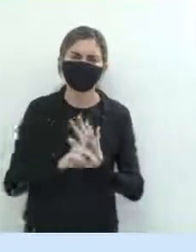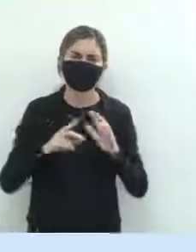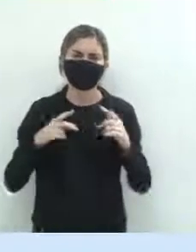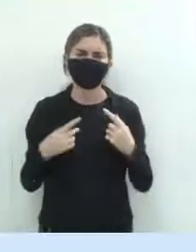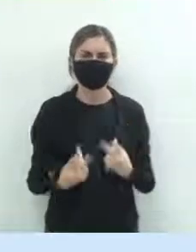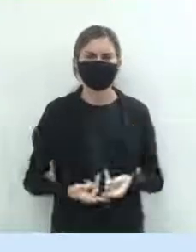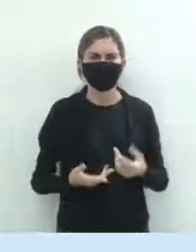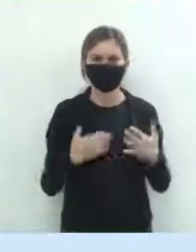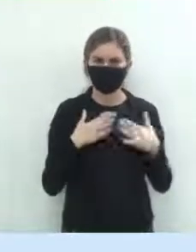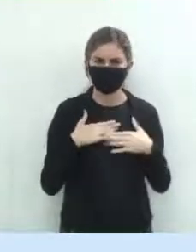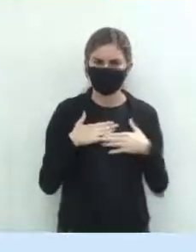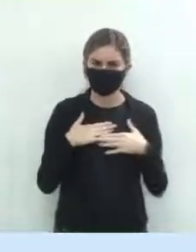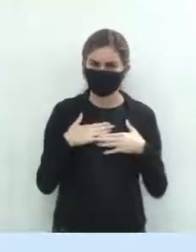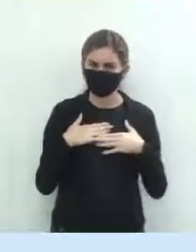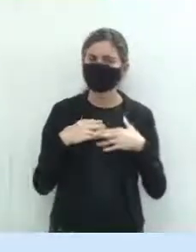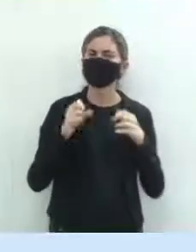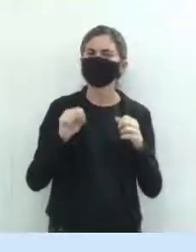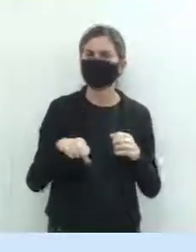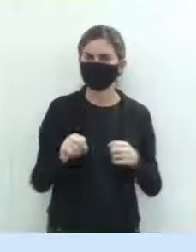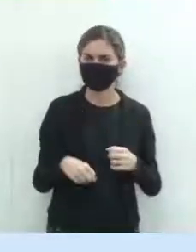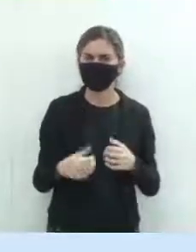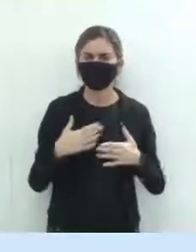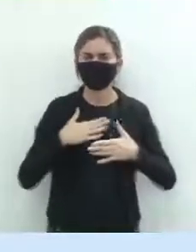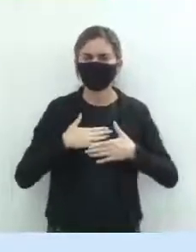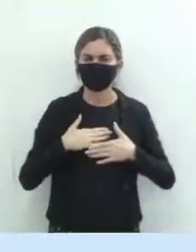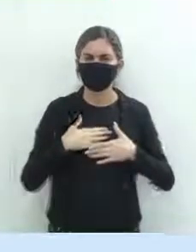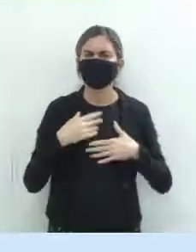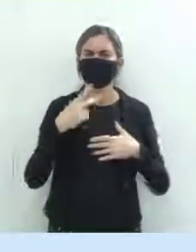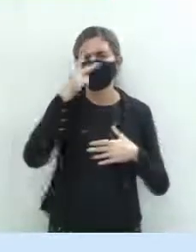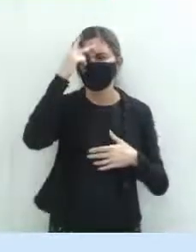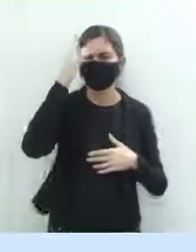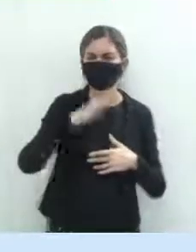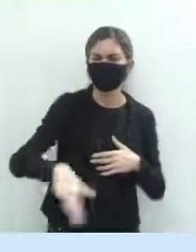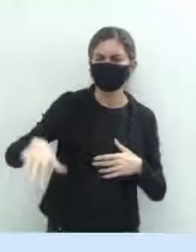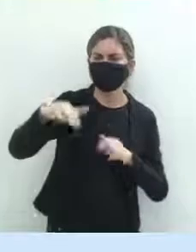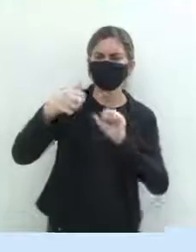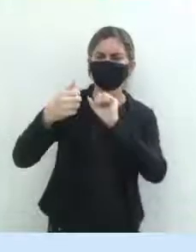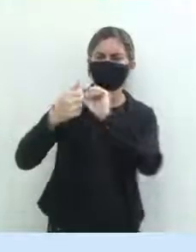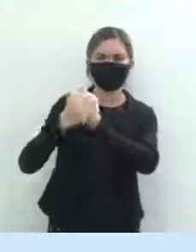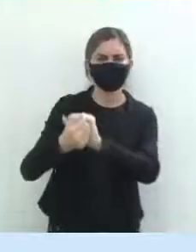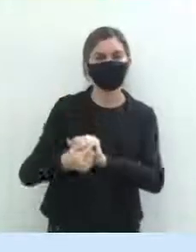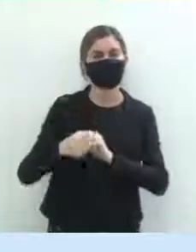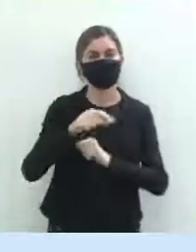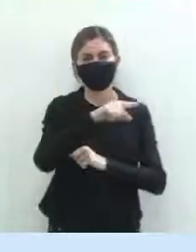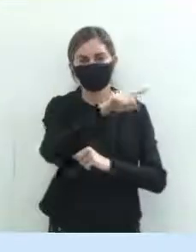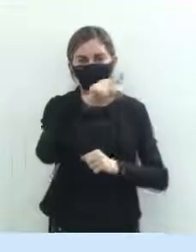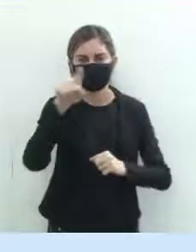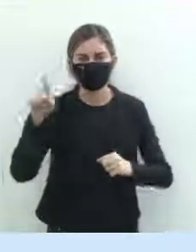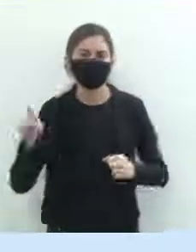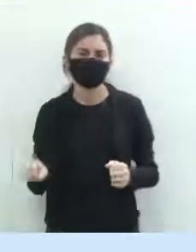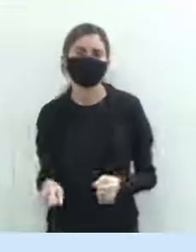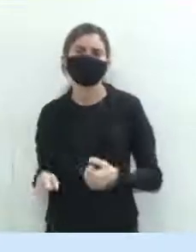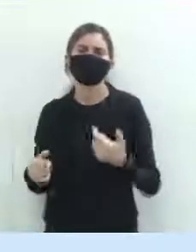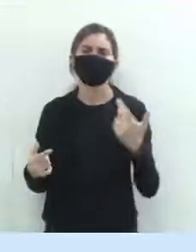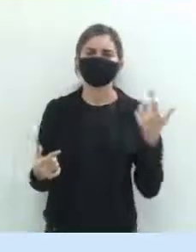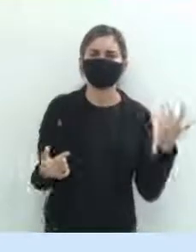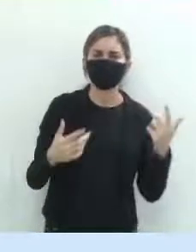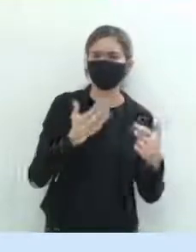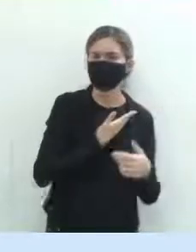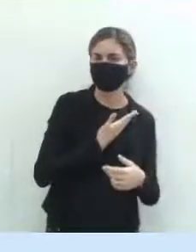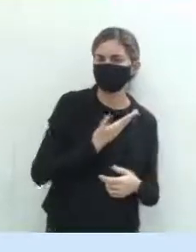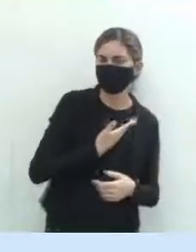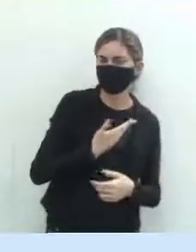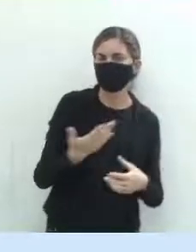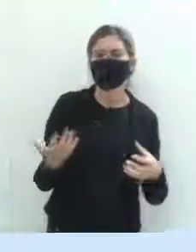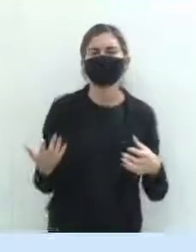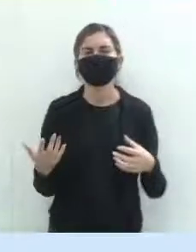servem para mim? Servem. Servem para mim, para a pessoa que está ao seu lado, para você, para os amigos que